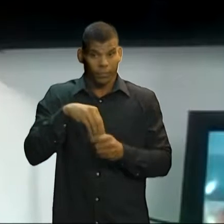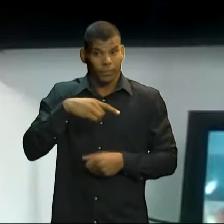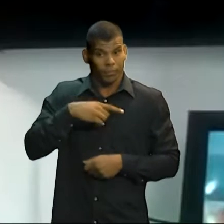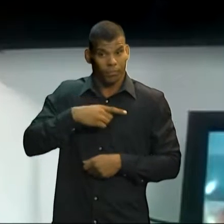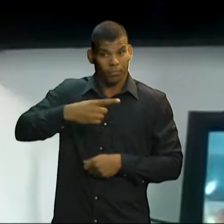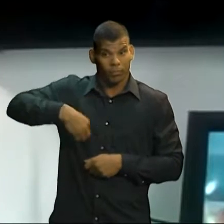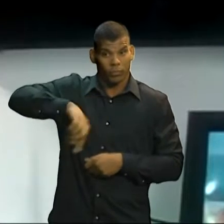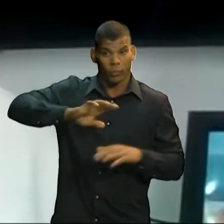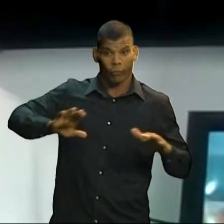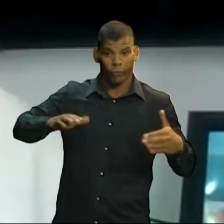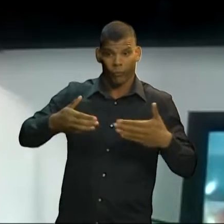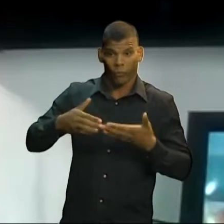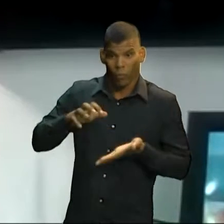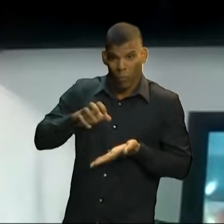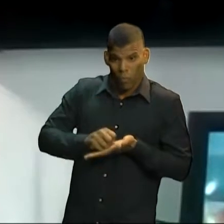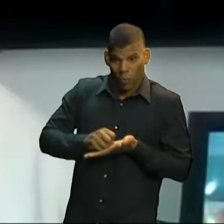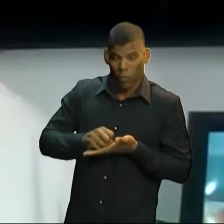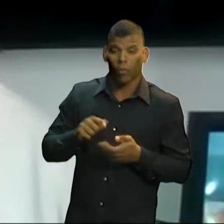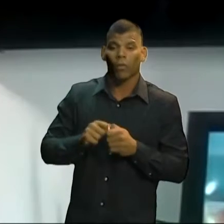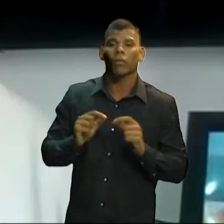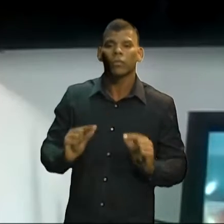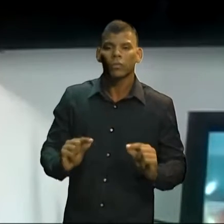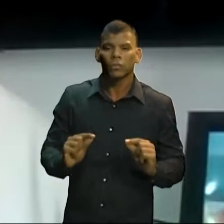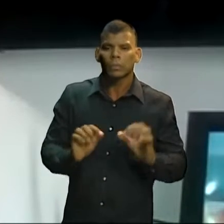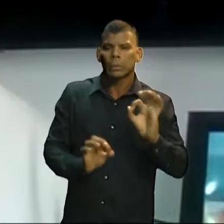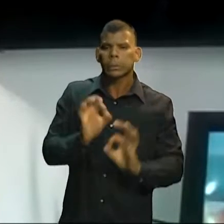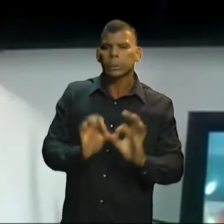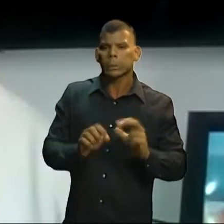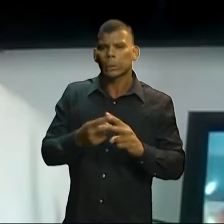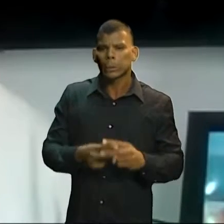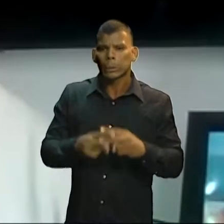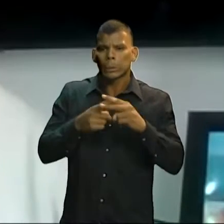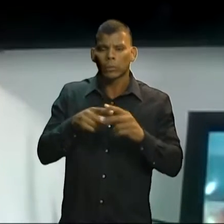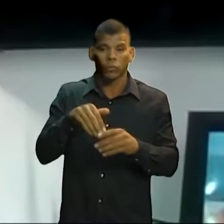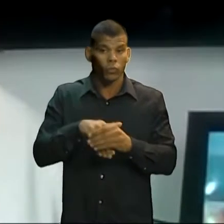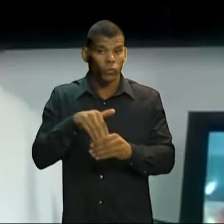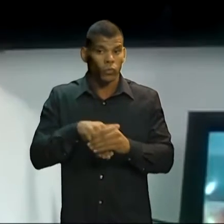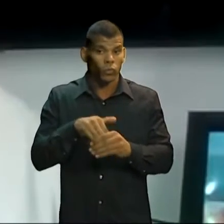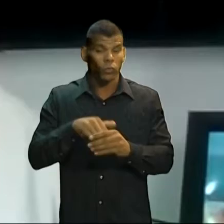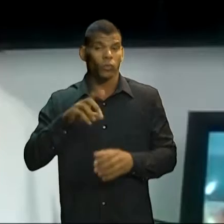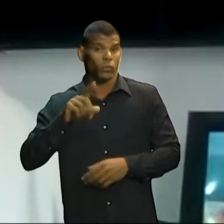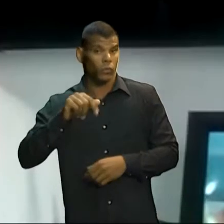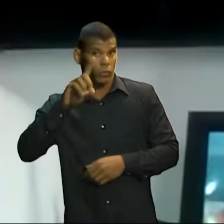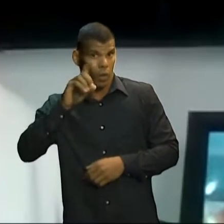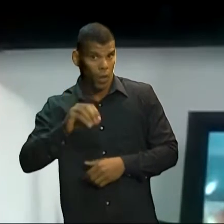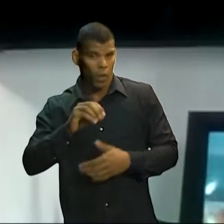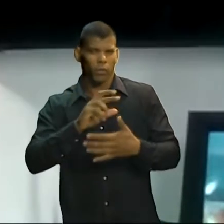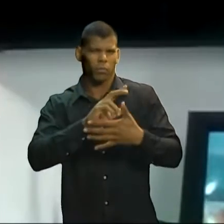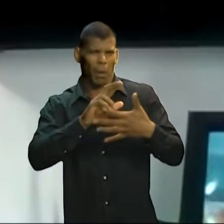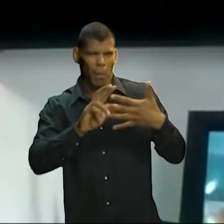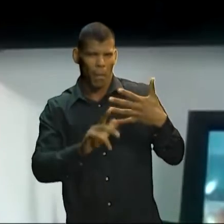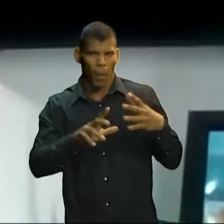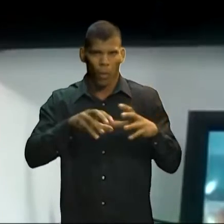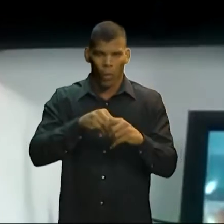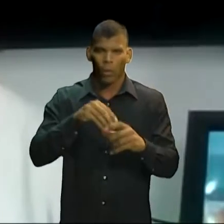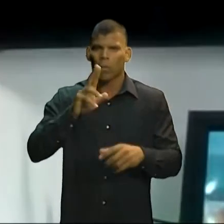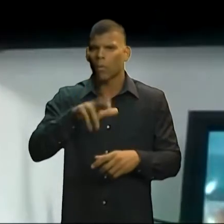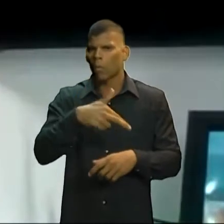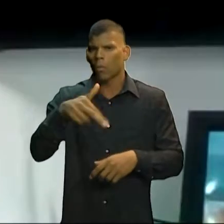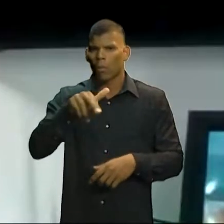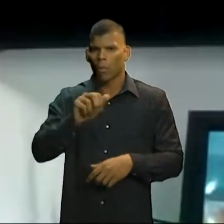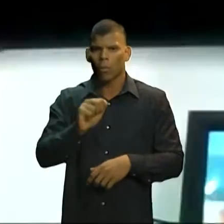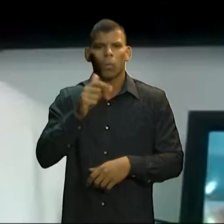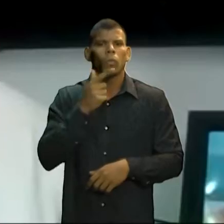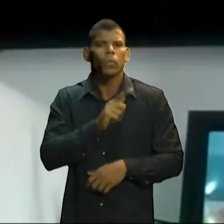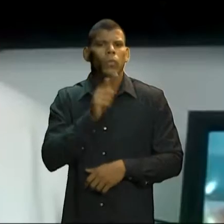e fazer a preparação dele para as eleições, justamente para poder os dados dos eleitores estarem na urna eletrônica para poder dar tudo certo no dia